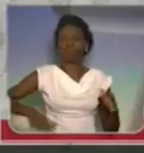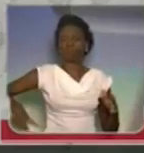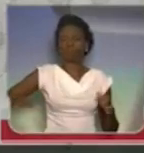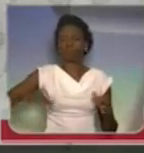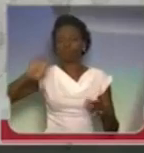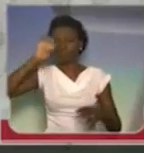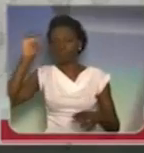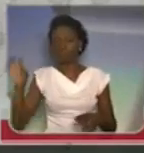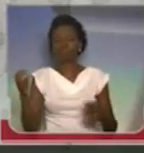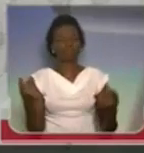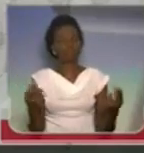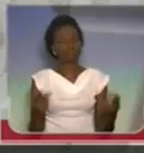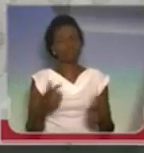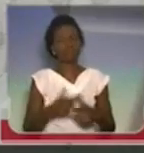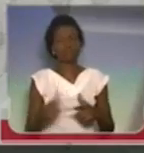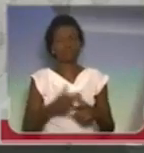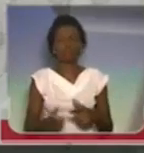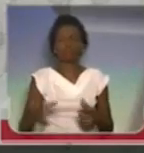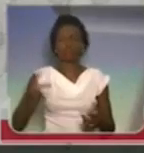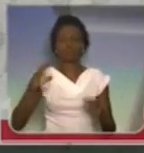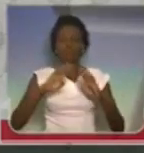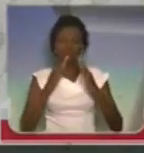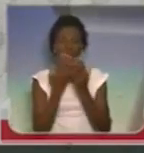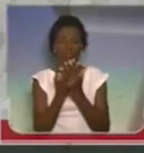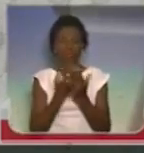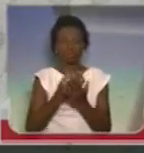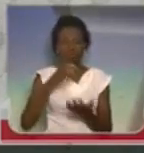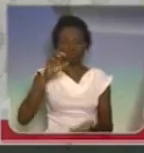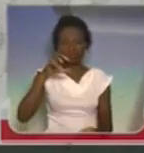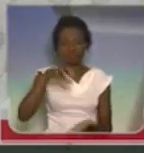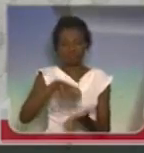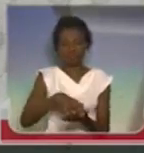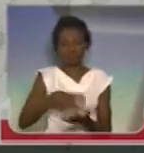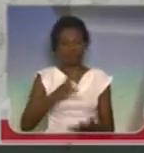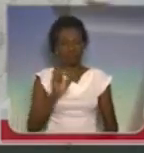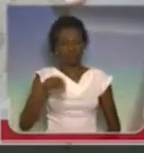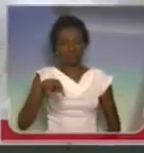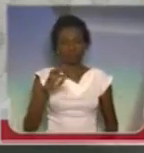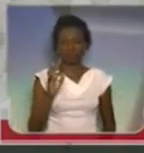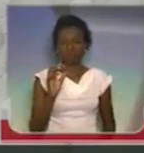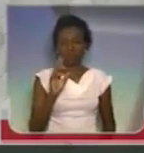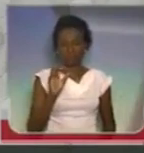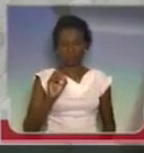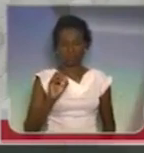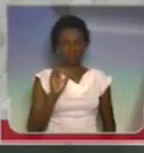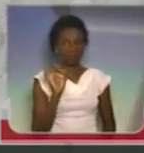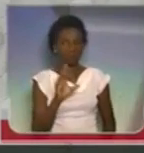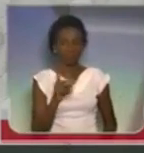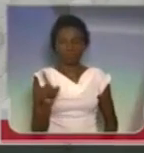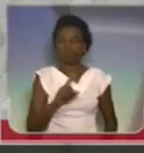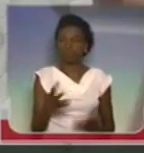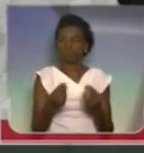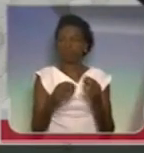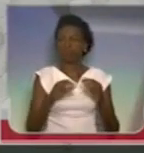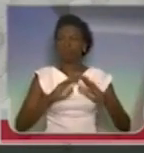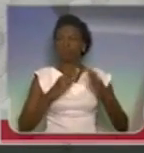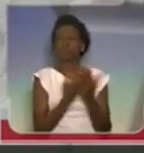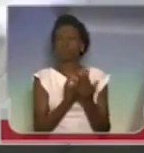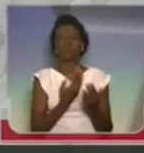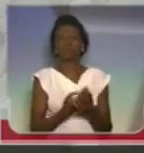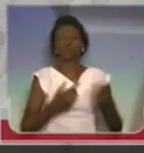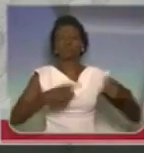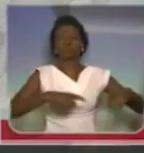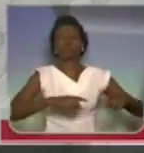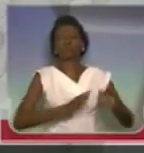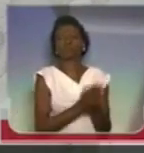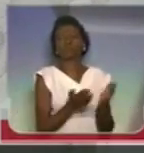não só escolas de regiões centrais mas muitas escolas das periferias das nossas cidades estão na